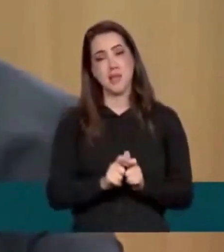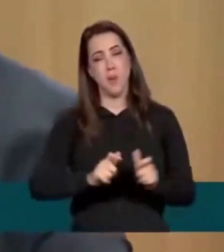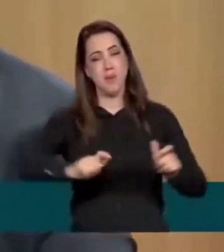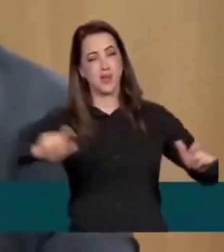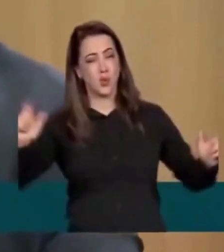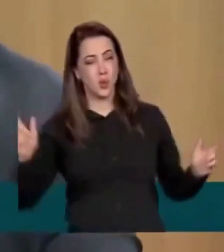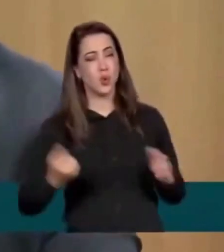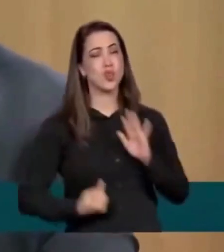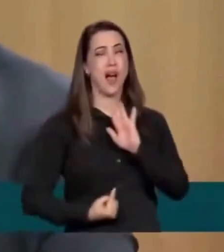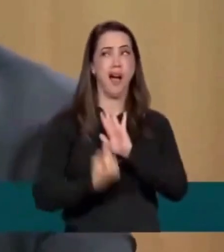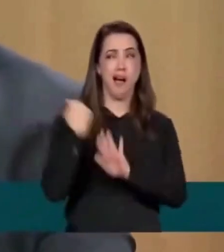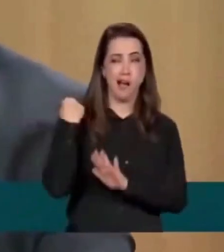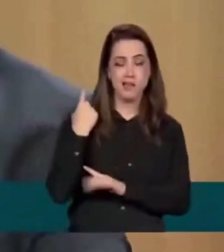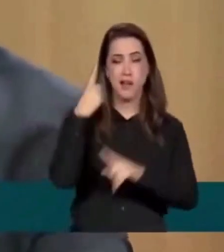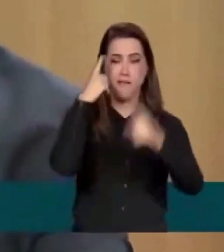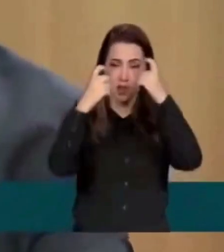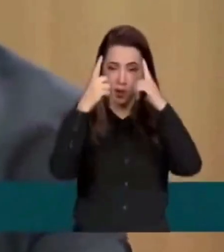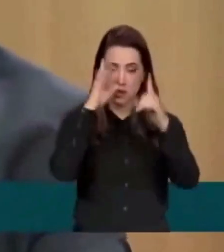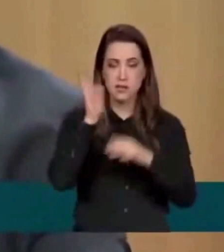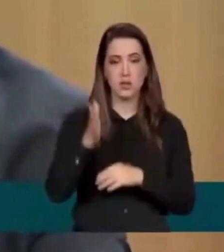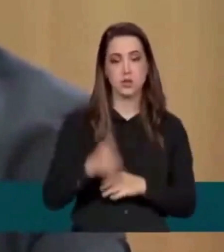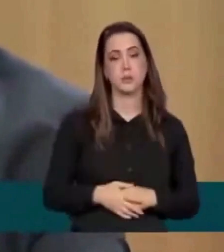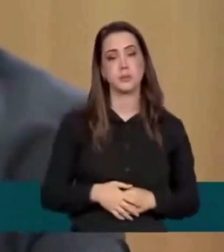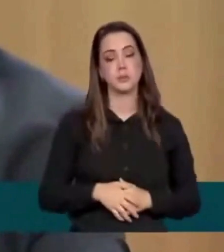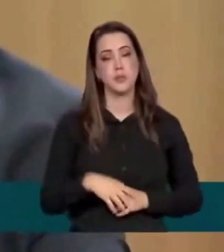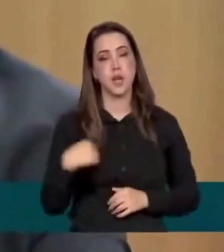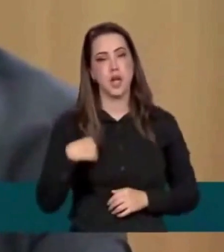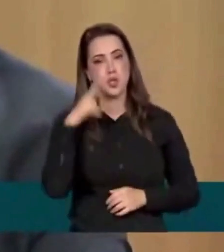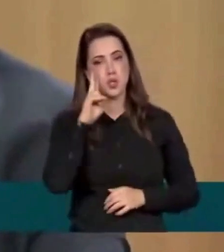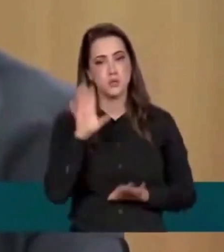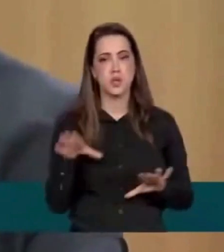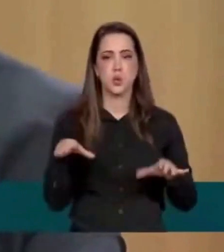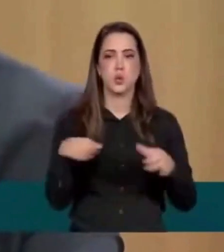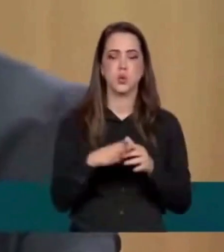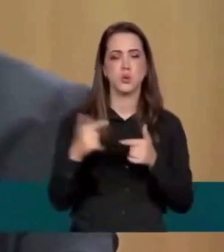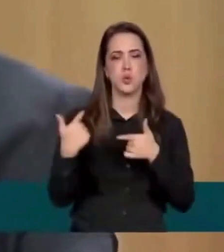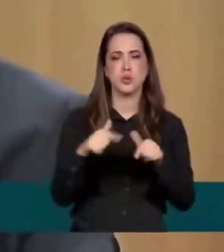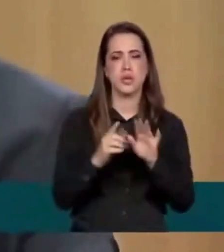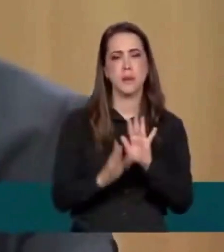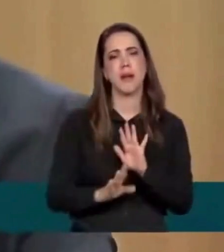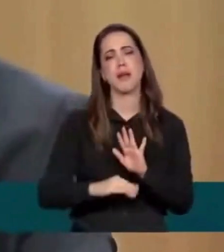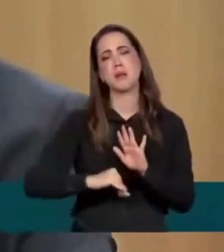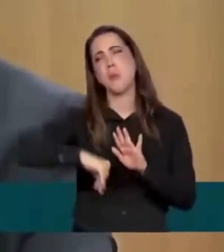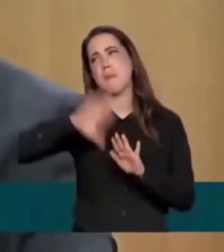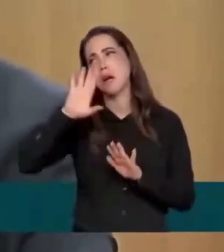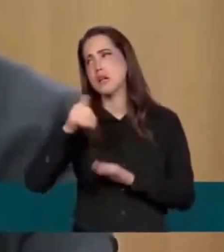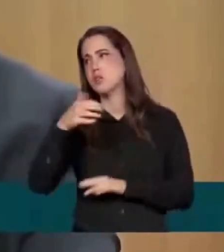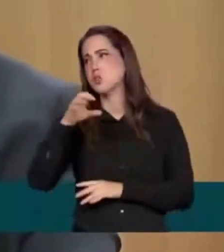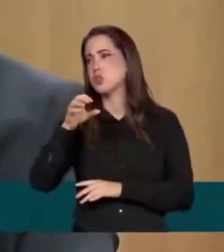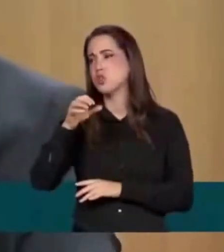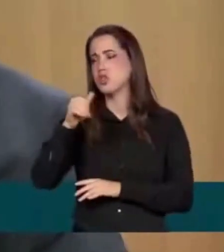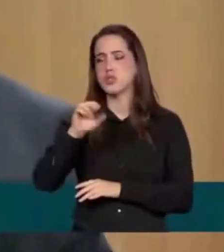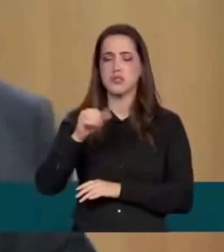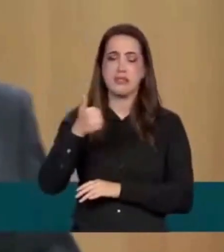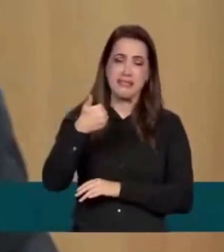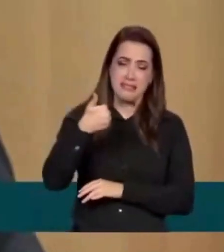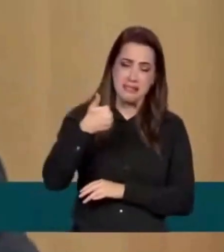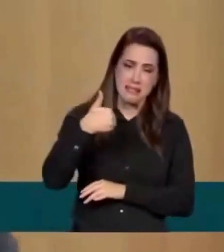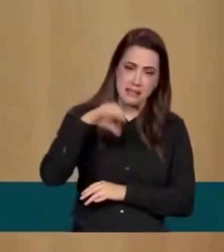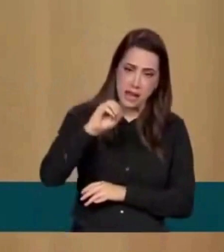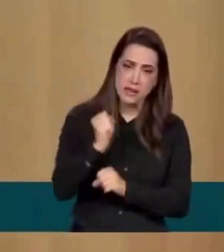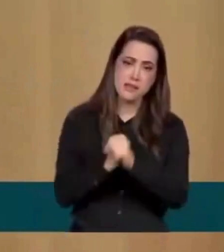existia. Já há análise da atuação desses agrupamentos há mais de uma década no Brasil. Mas isso